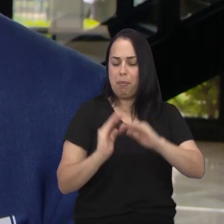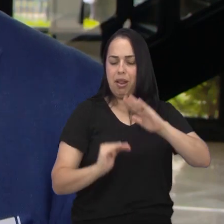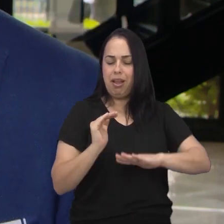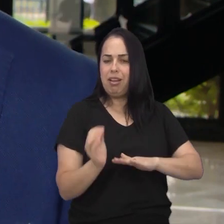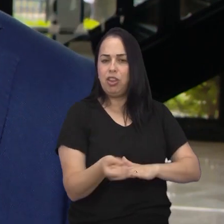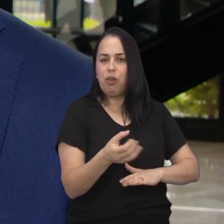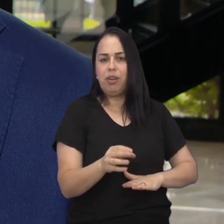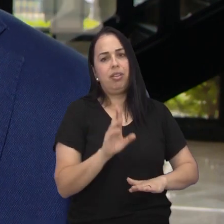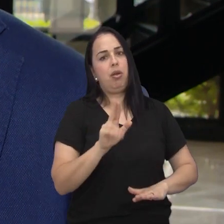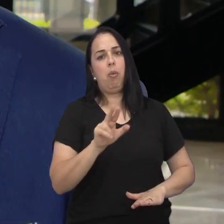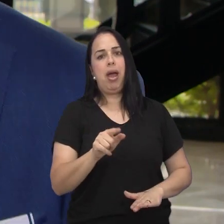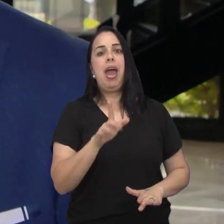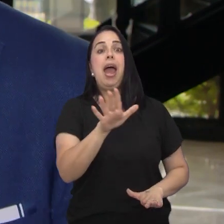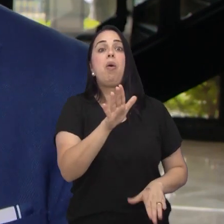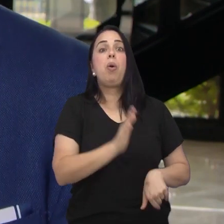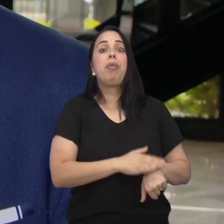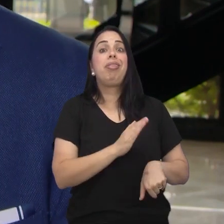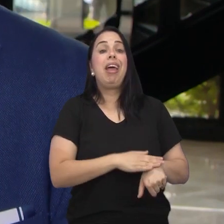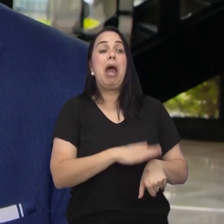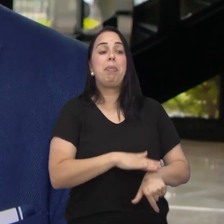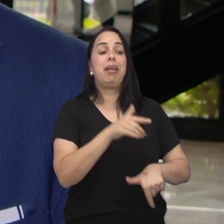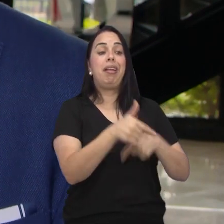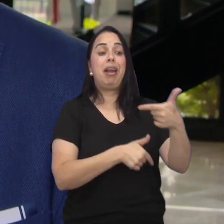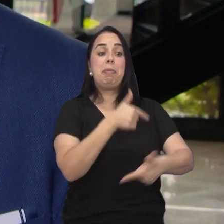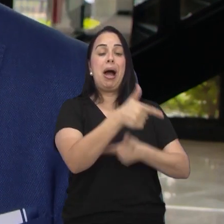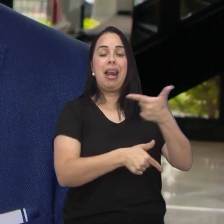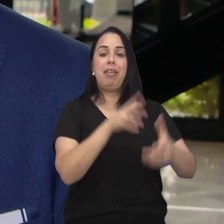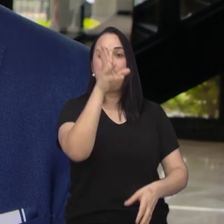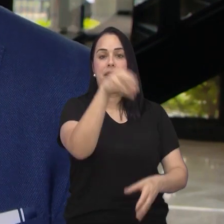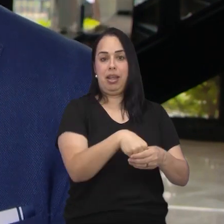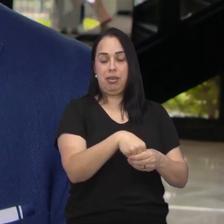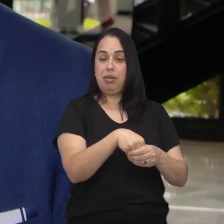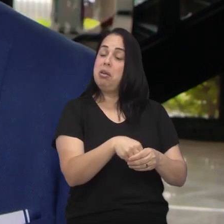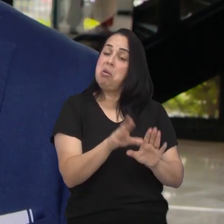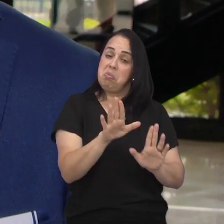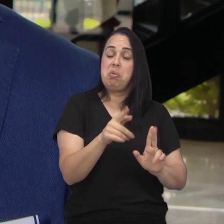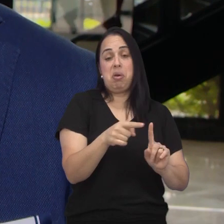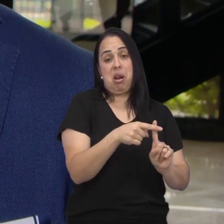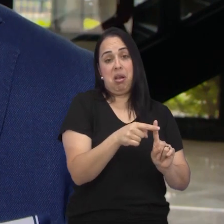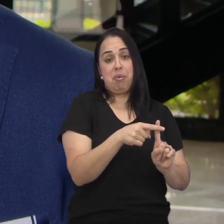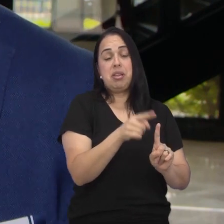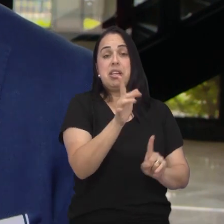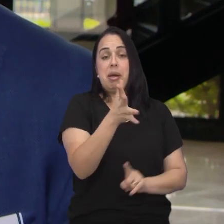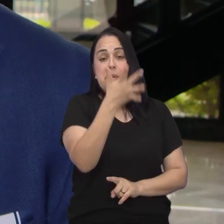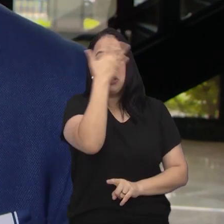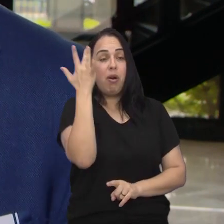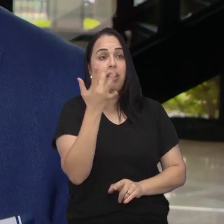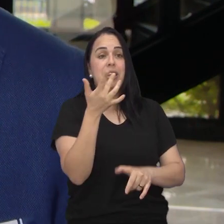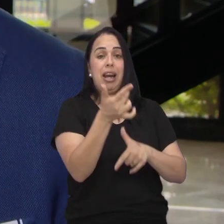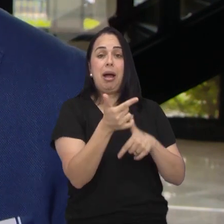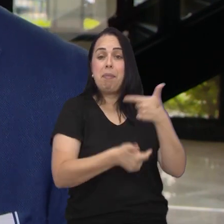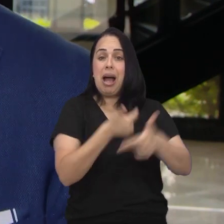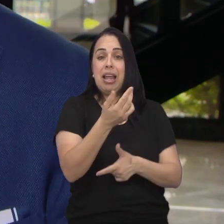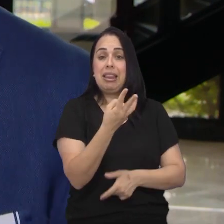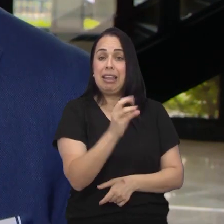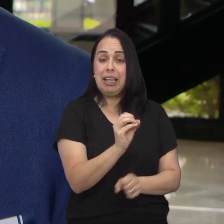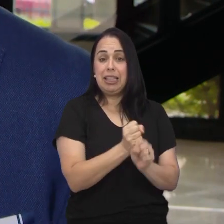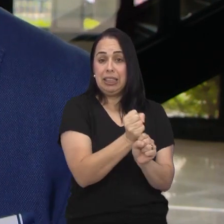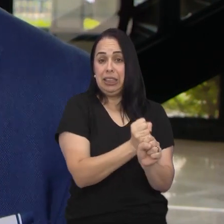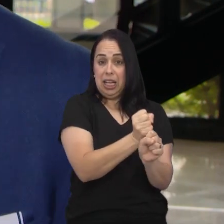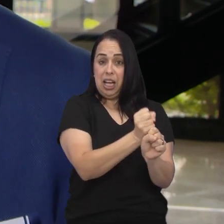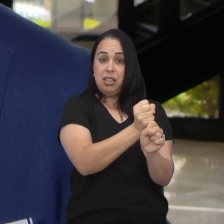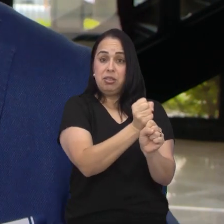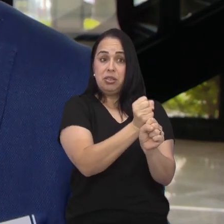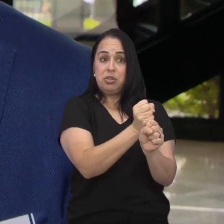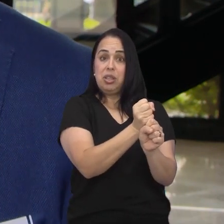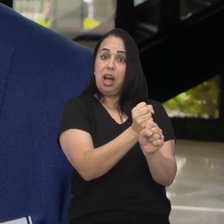habilidades. Normalmente está vinculado ao tempo que ele tem de exercício naquela função. O que, por um lado, é positivo, porque se ele fica 30 anos dentro de um ambiente